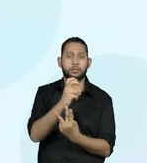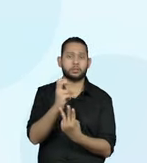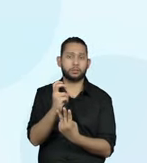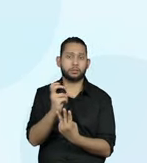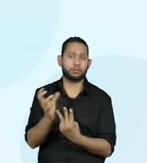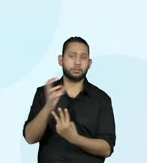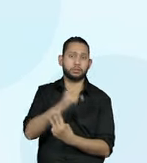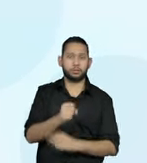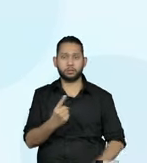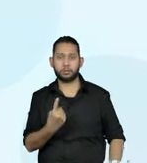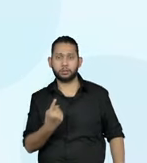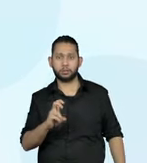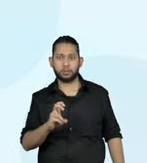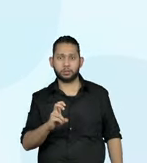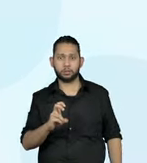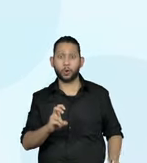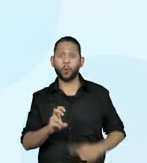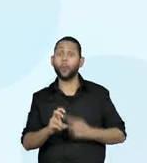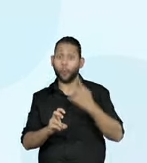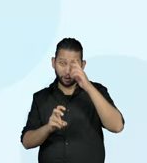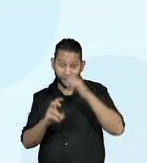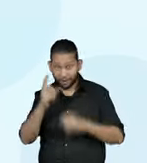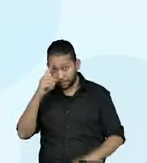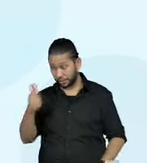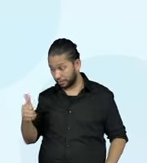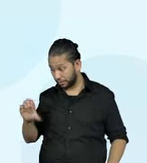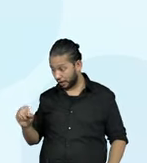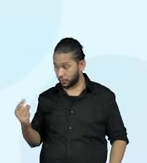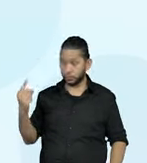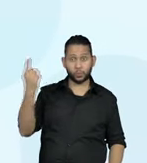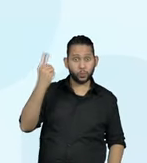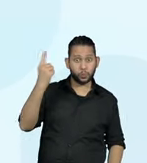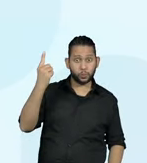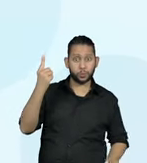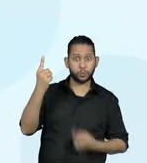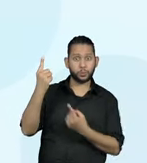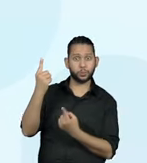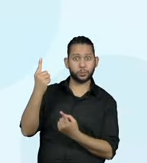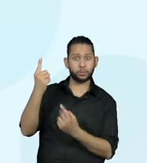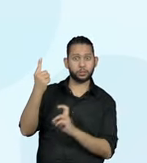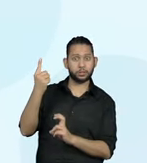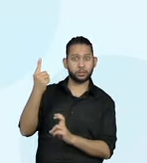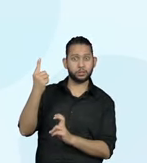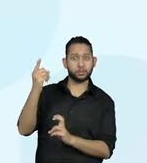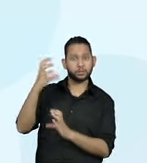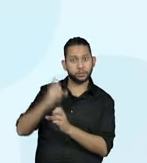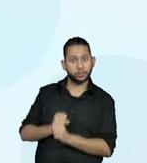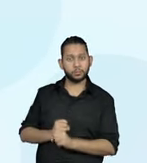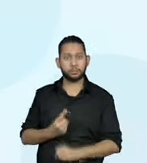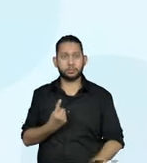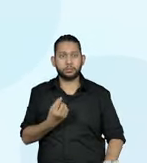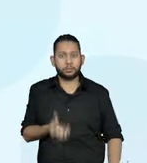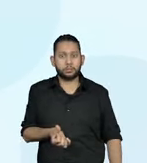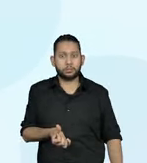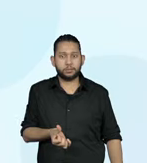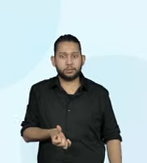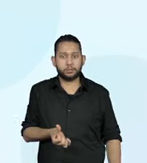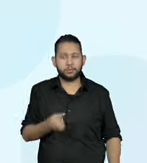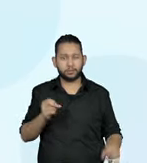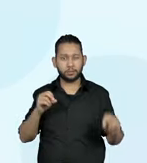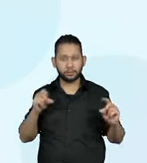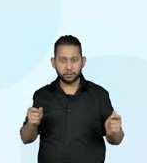que eu subi o número 1 aqui. Então, é igual a 16. Então, vamos lá. O total